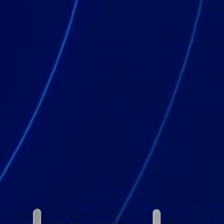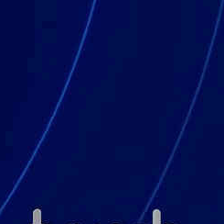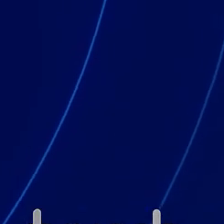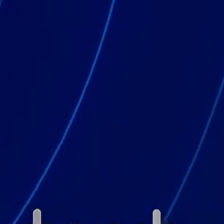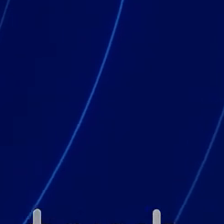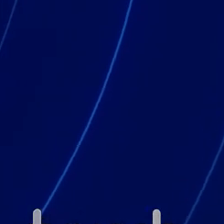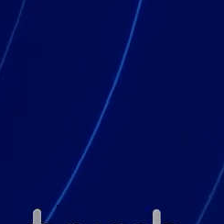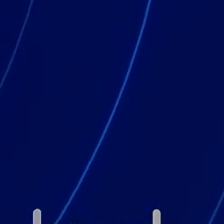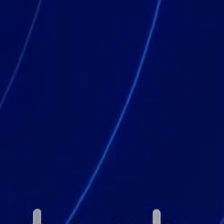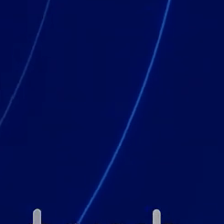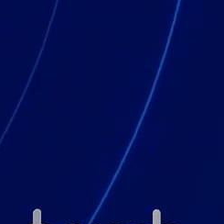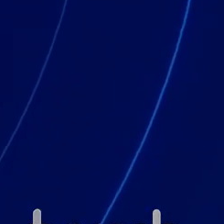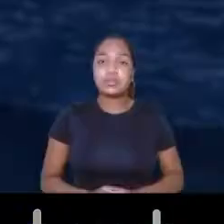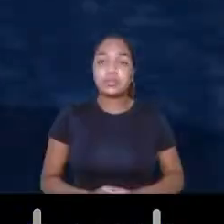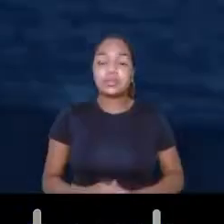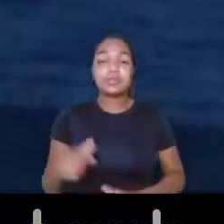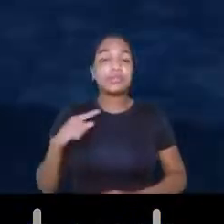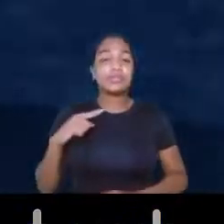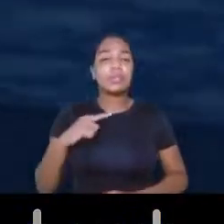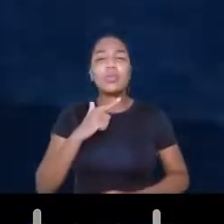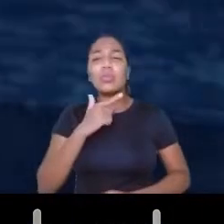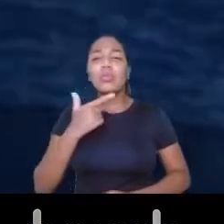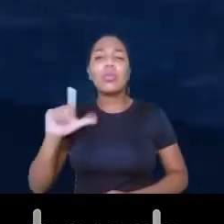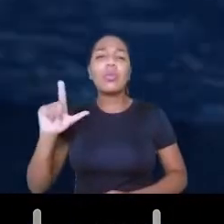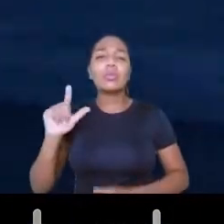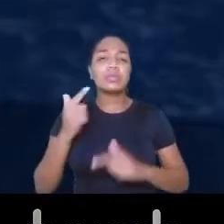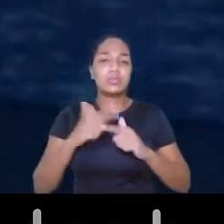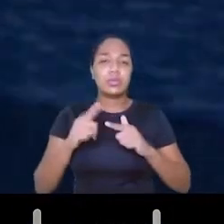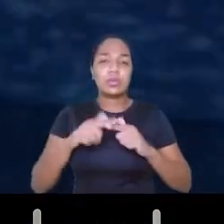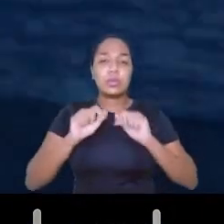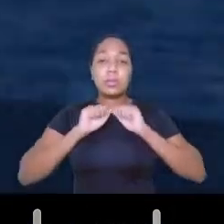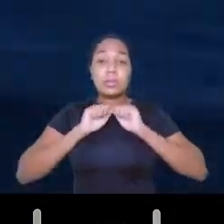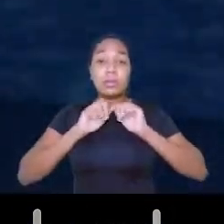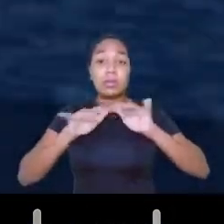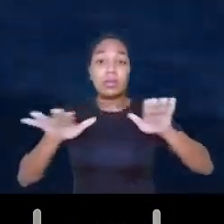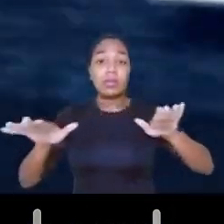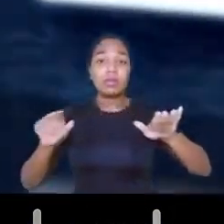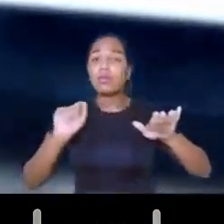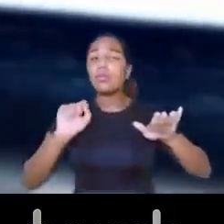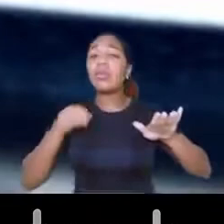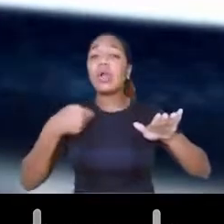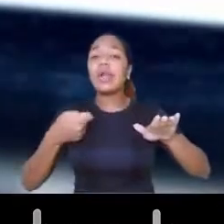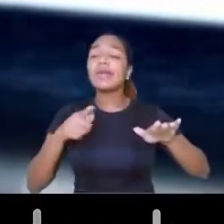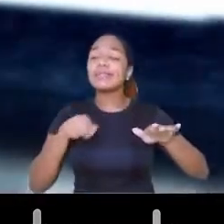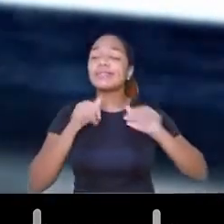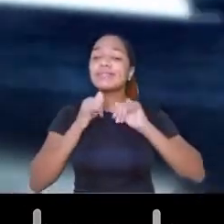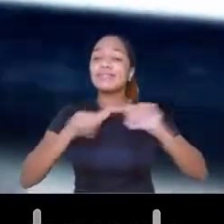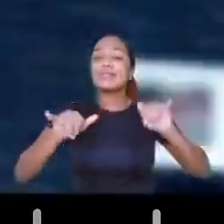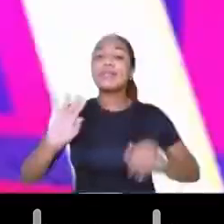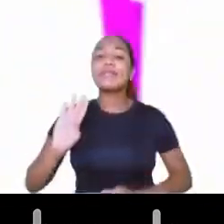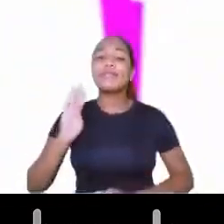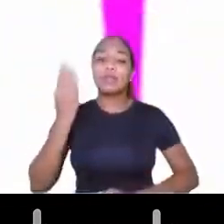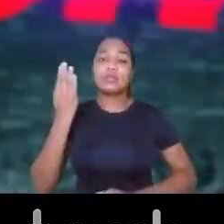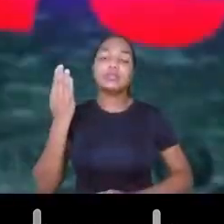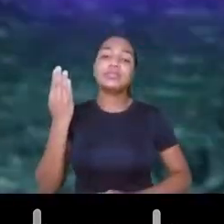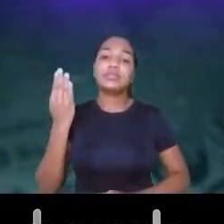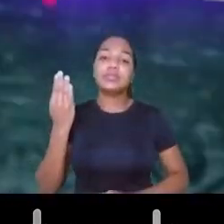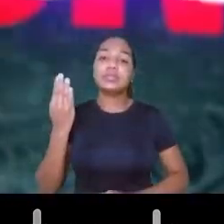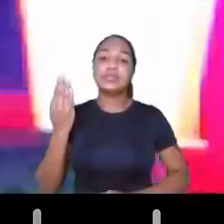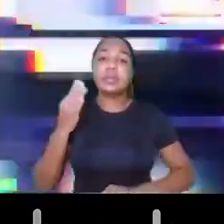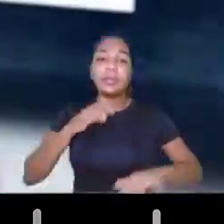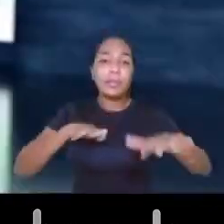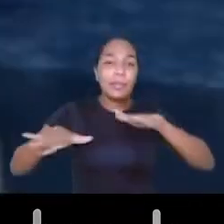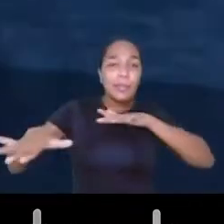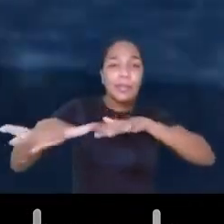E aí não existe uma outra pandemia se espalhando em nosso país as